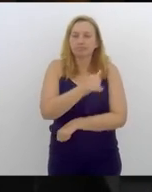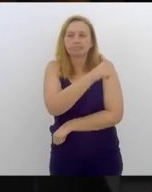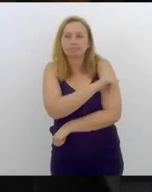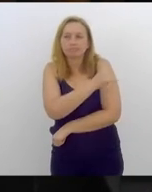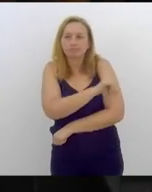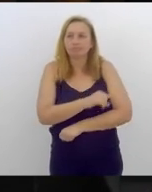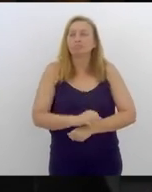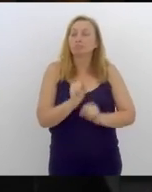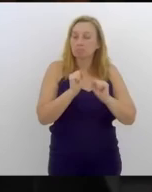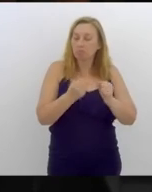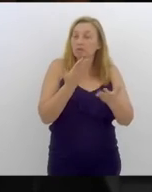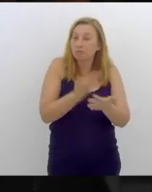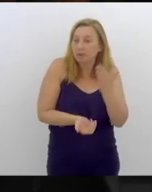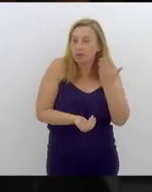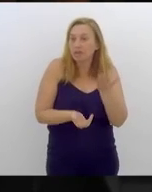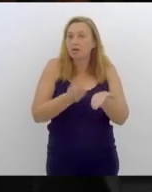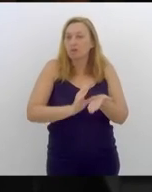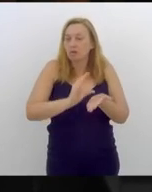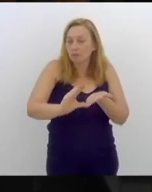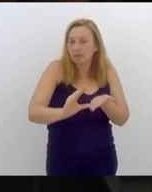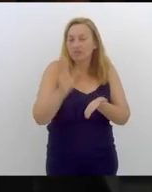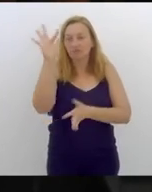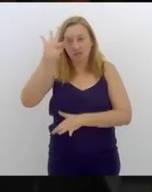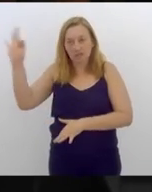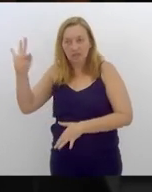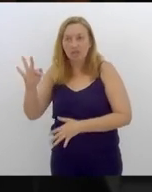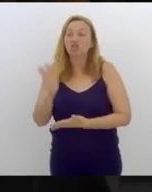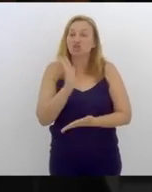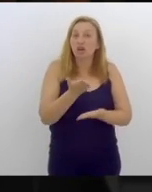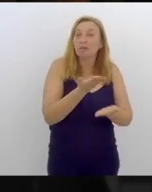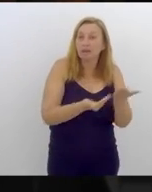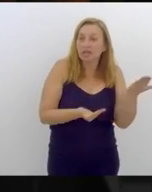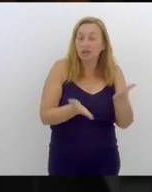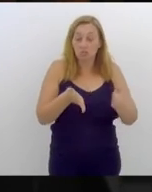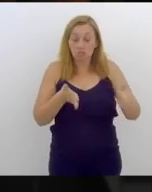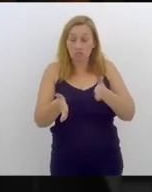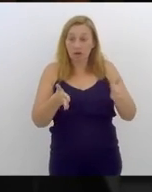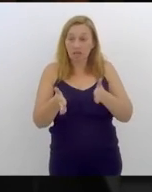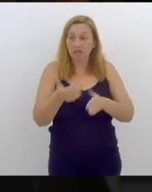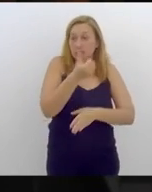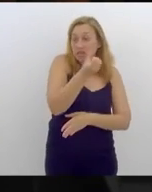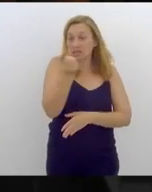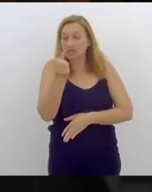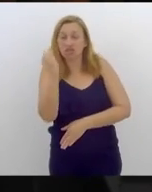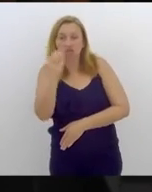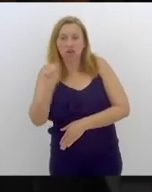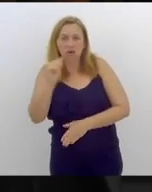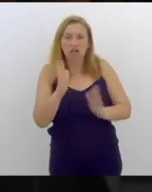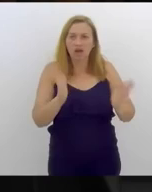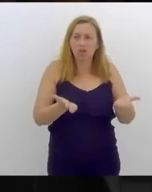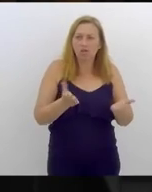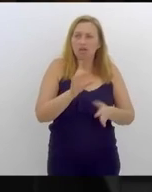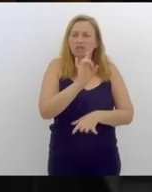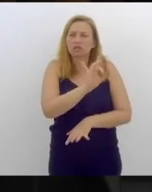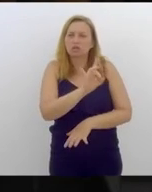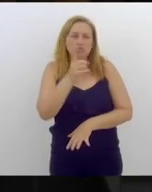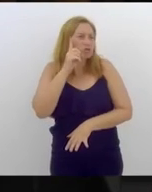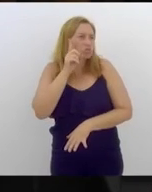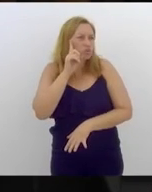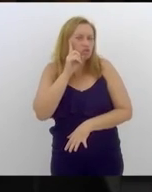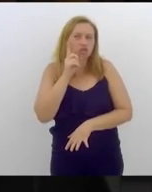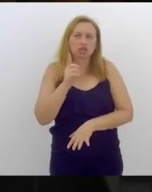pode perder o repasse Federal a gente já perdeu o prazo era 16 de agosto agora cada dia que passa